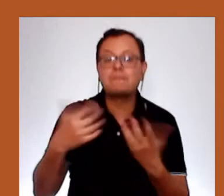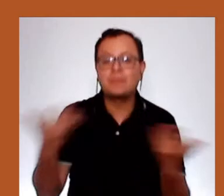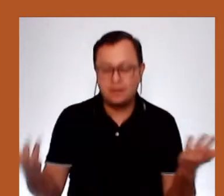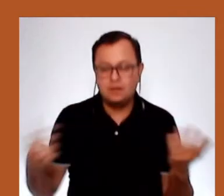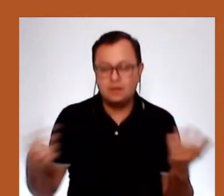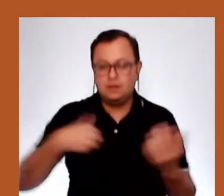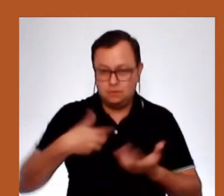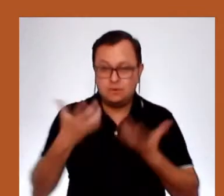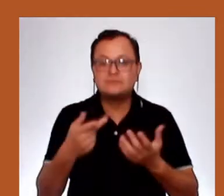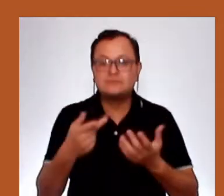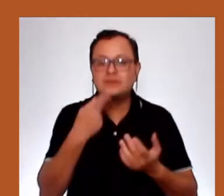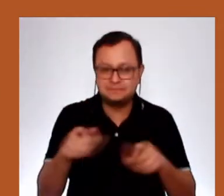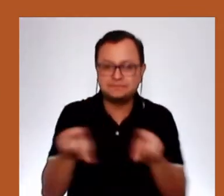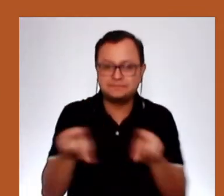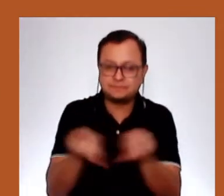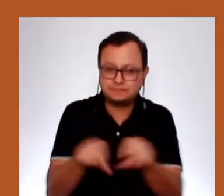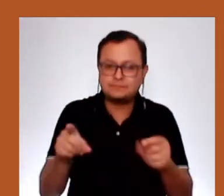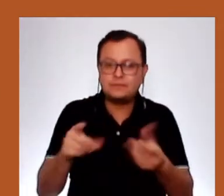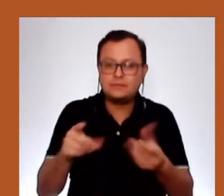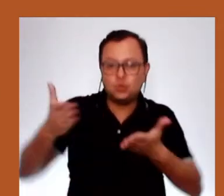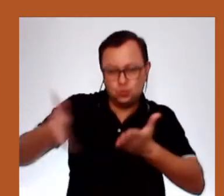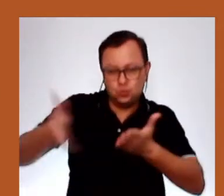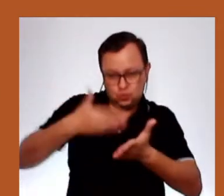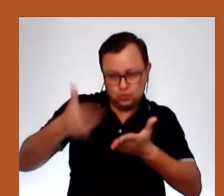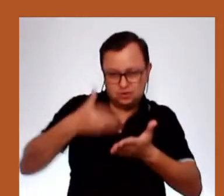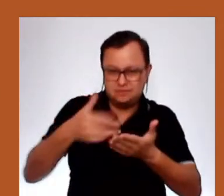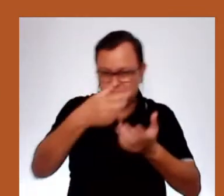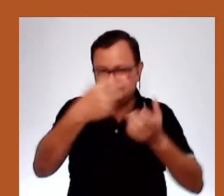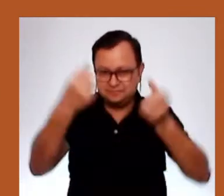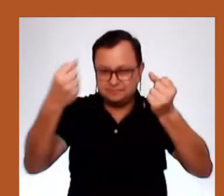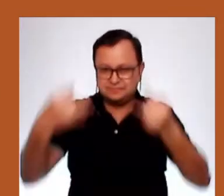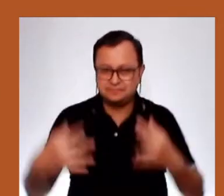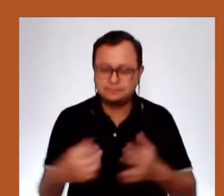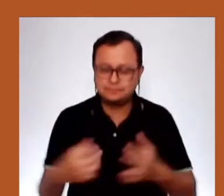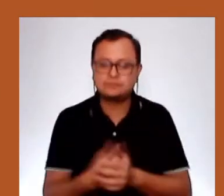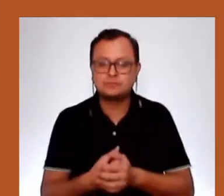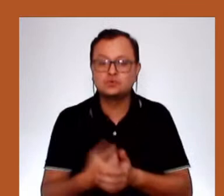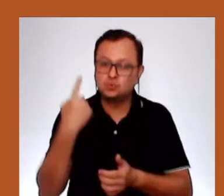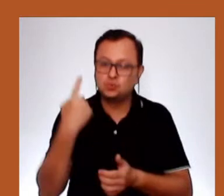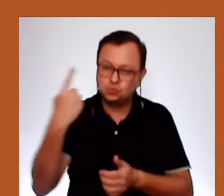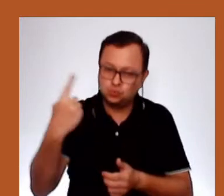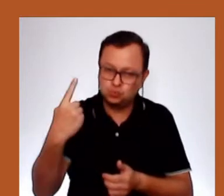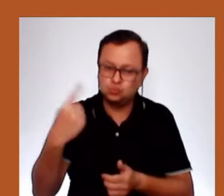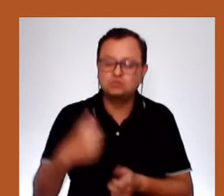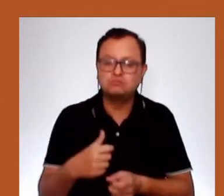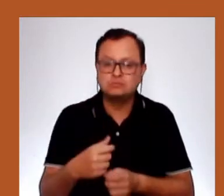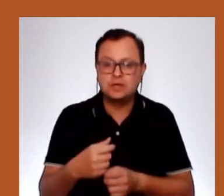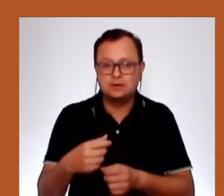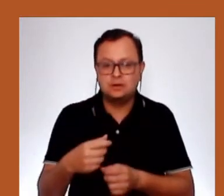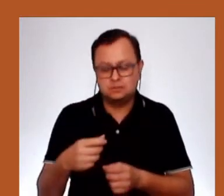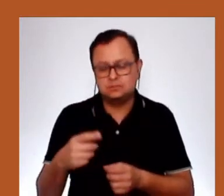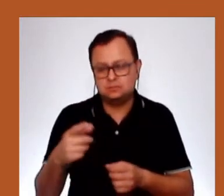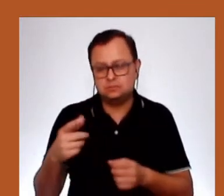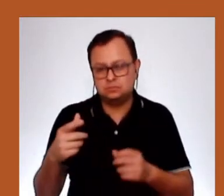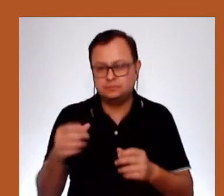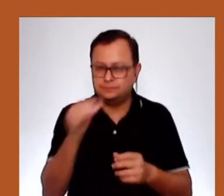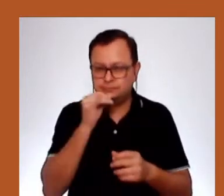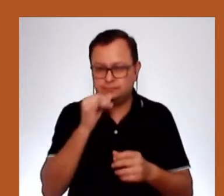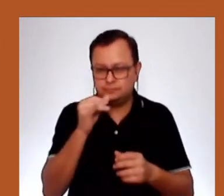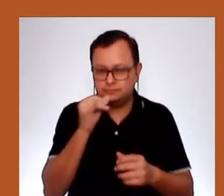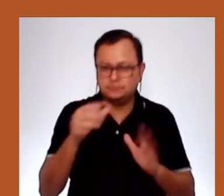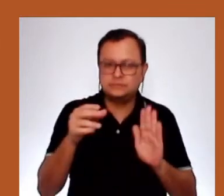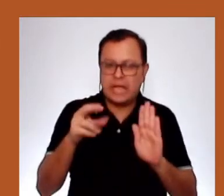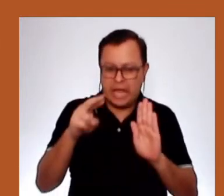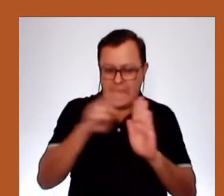terapia também suprema e que não está nas cartilhas dos